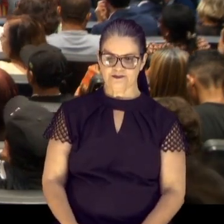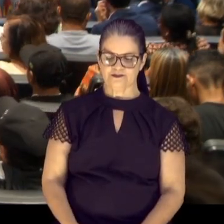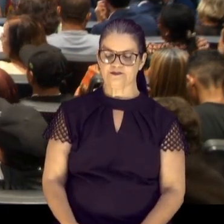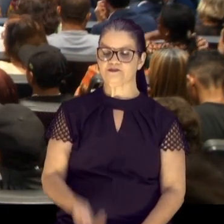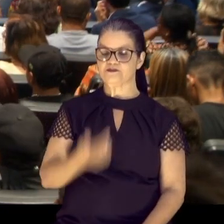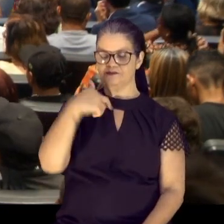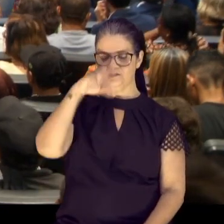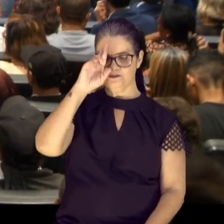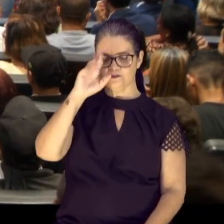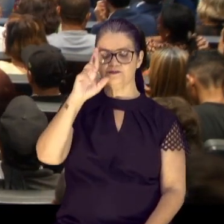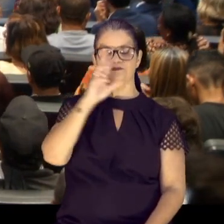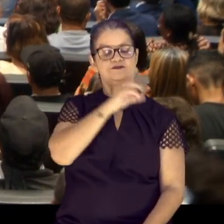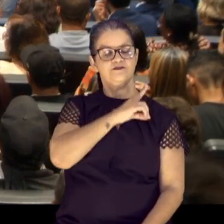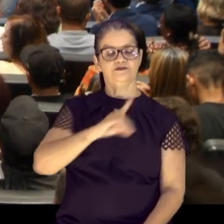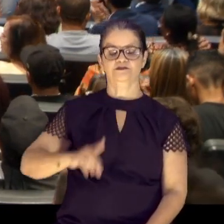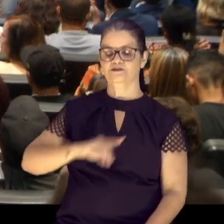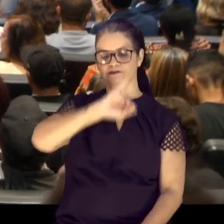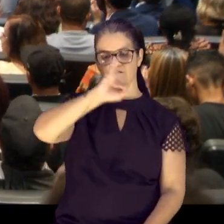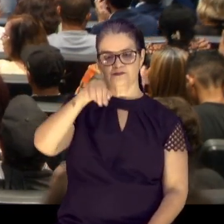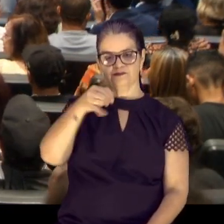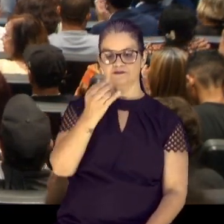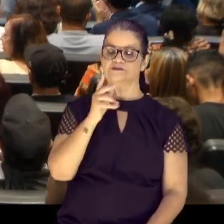Excelentíssimo senhor deputado José Patriota.